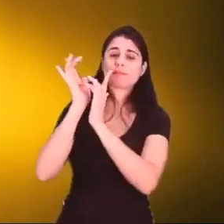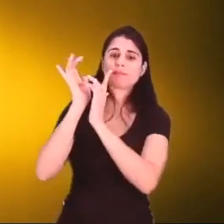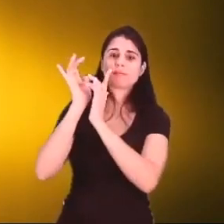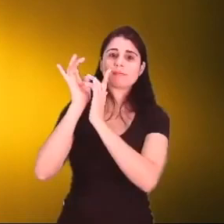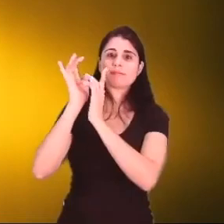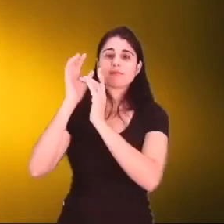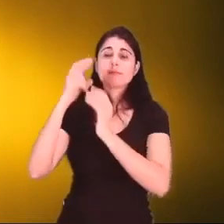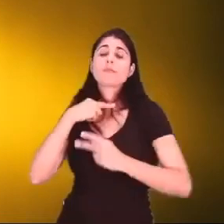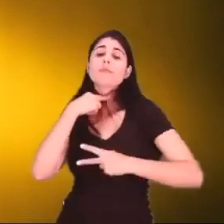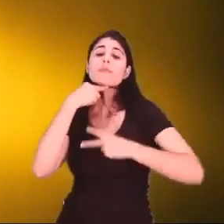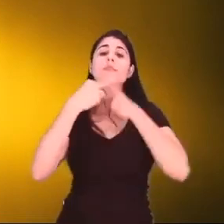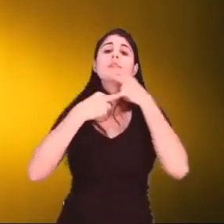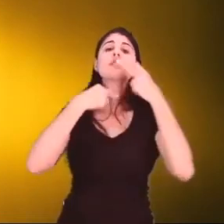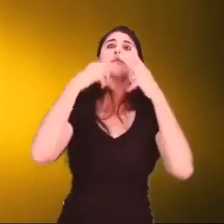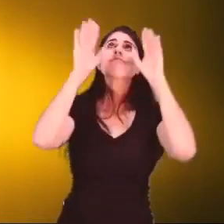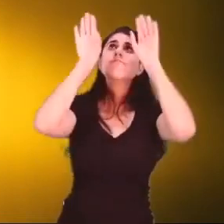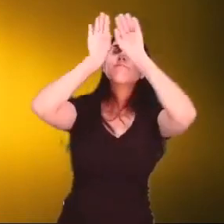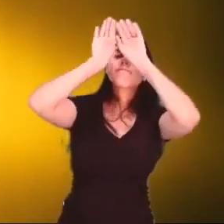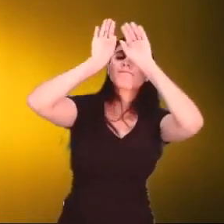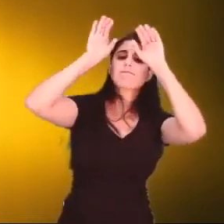as vozes dos céus,